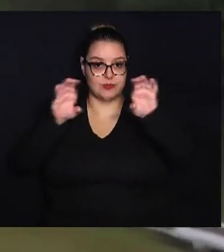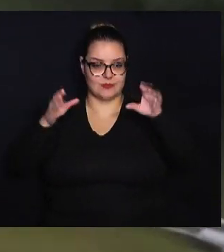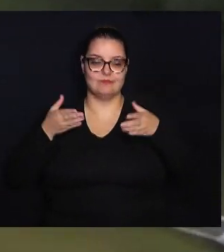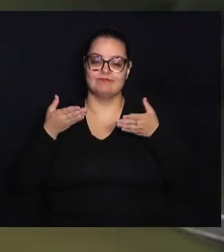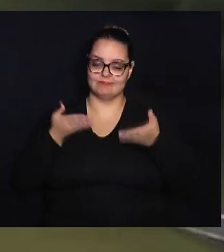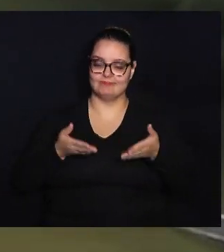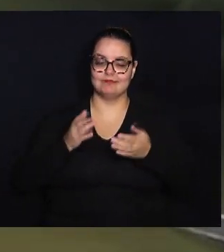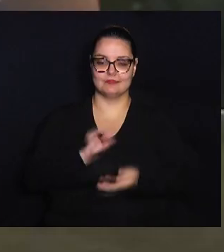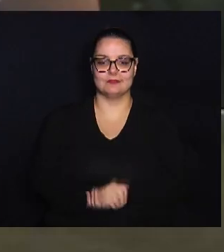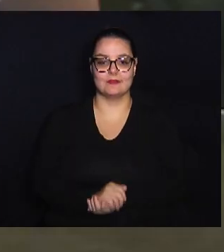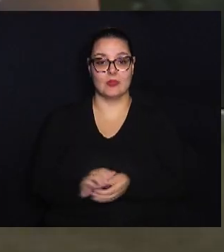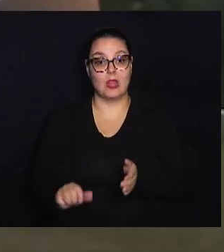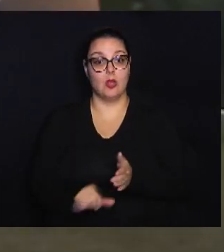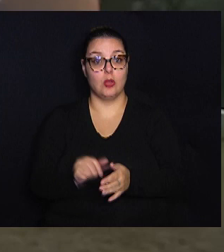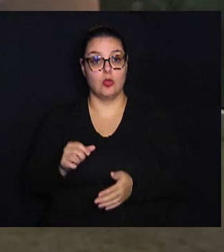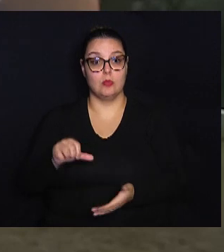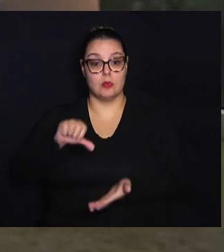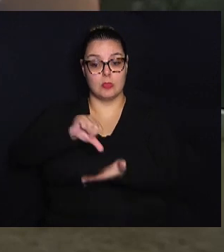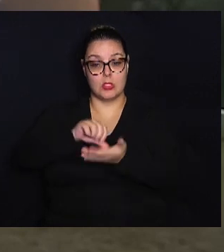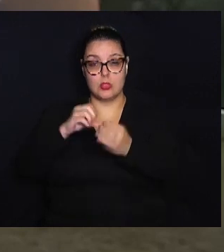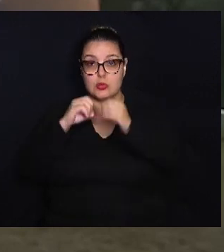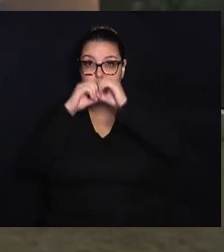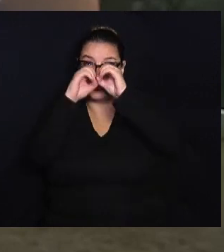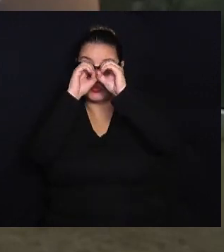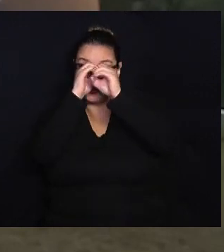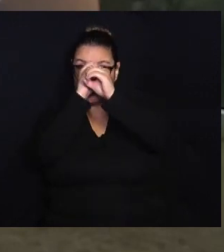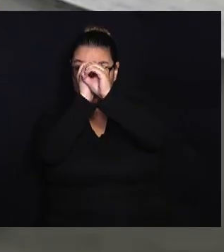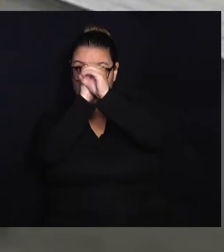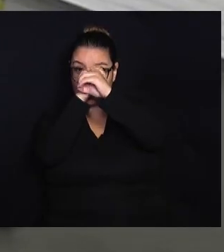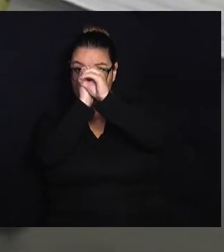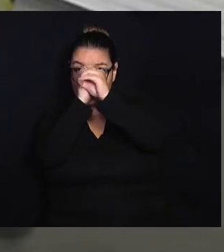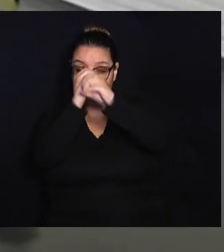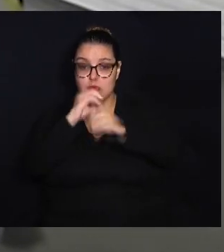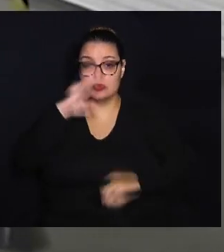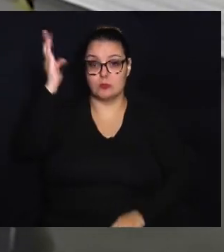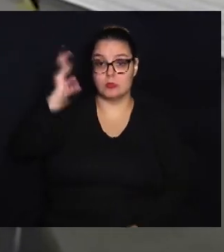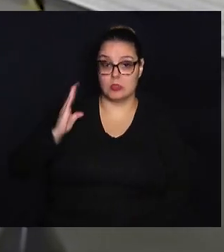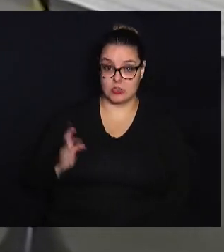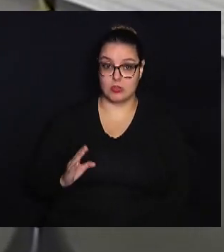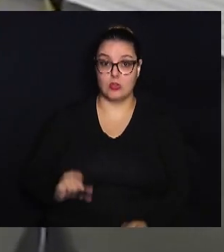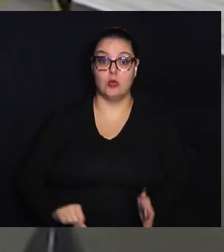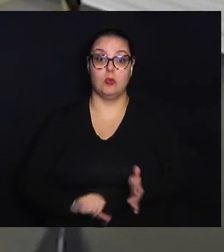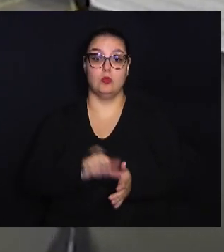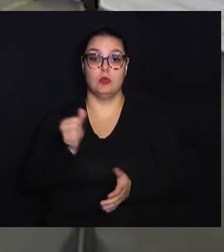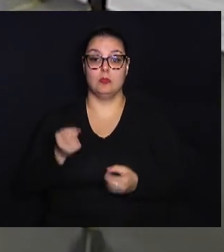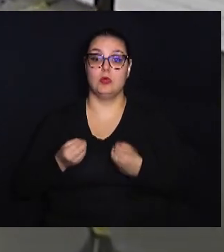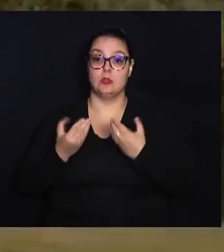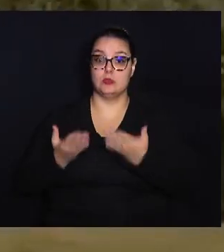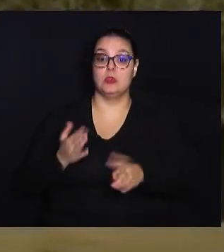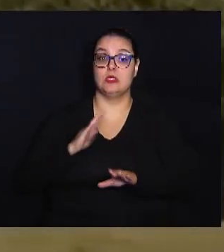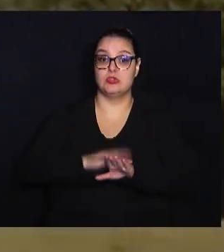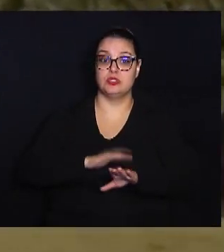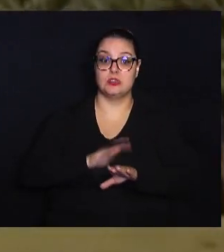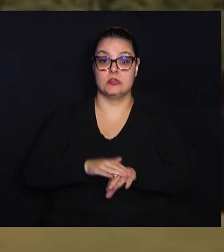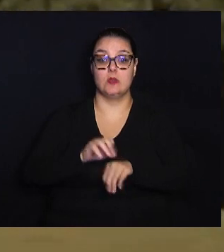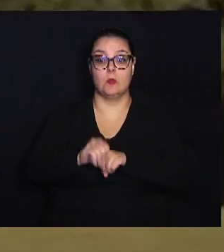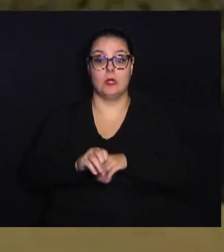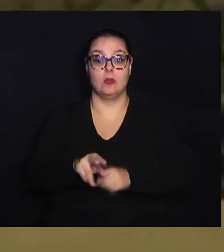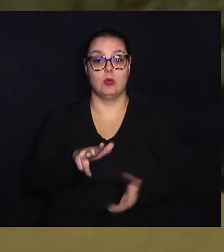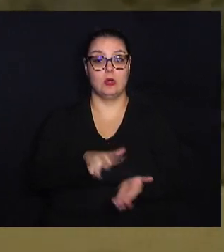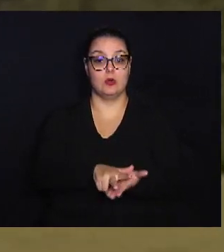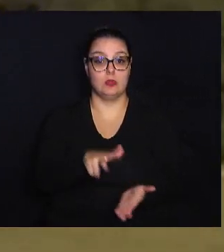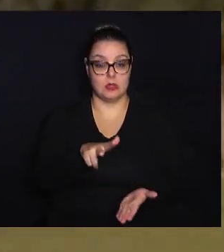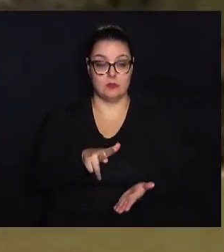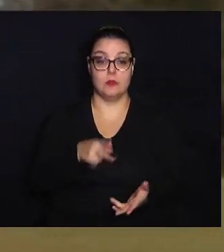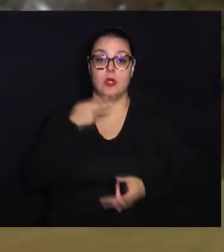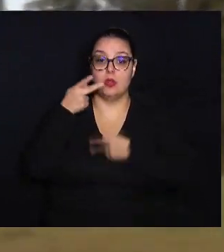Este foi o primeiro Observatório Municipal do Brasil além de ser Pioneiro na oferta de ação educativa